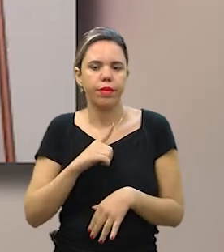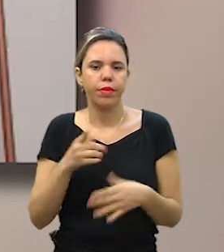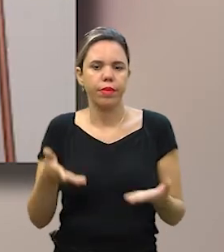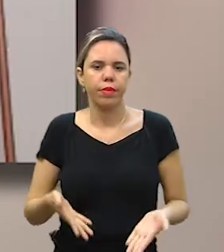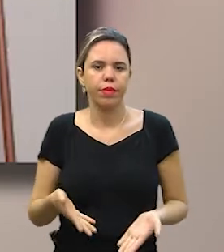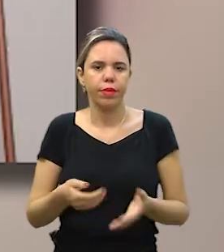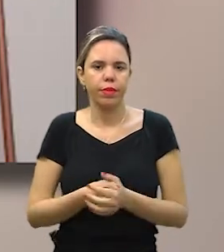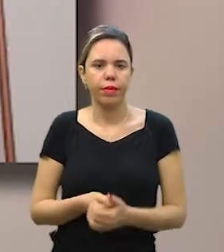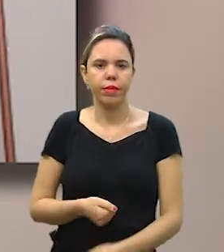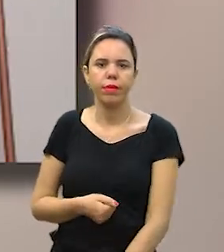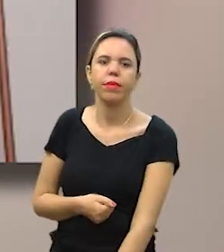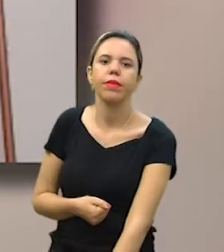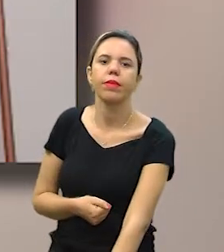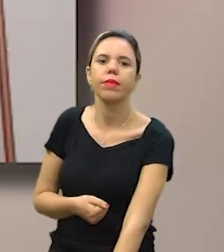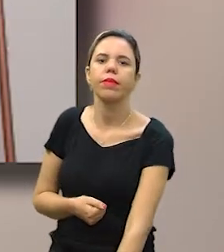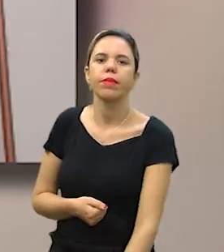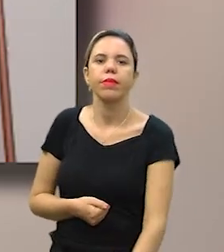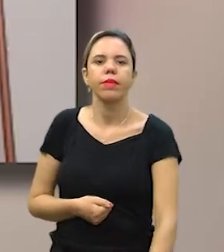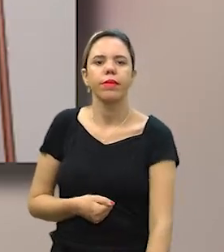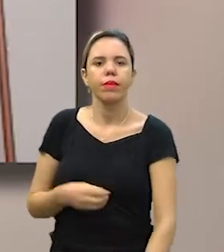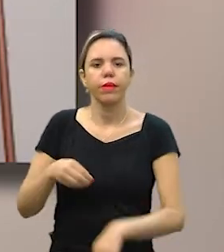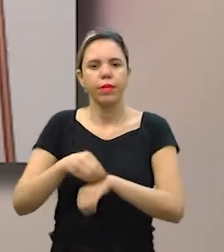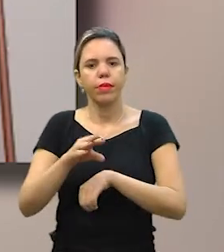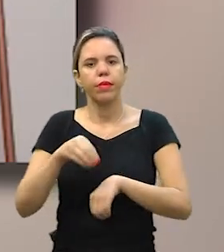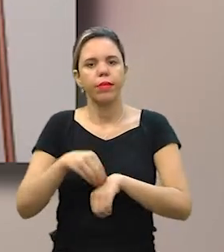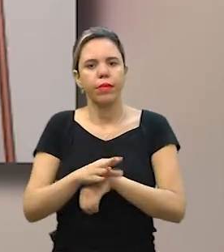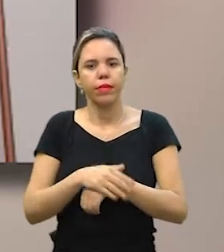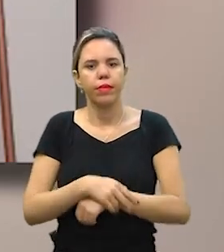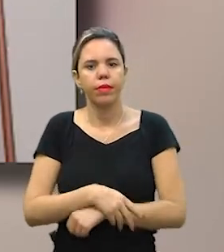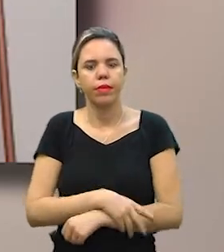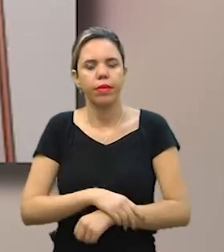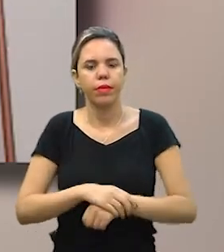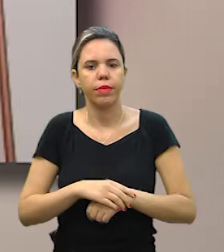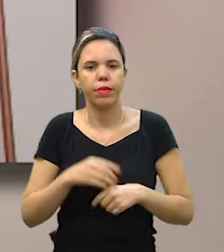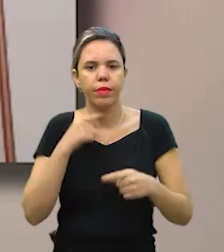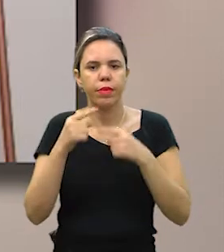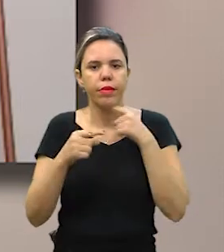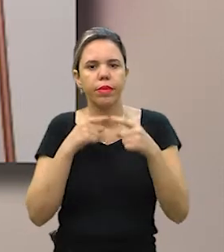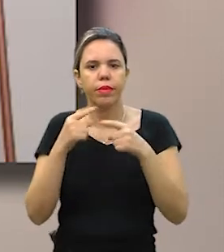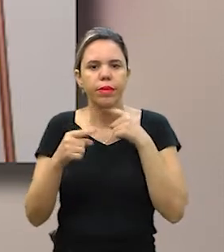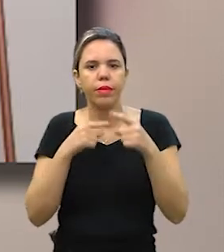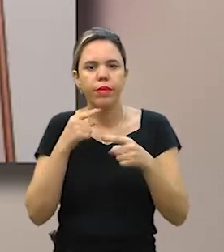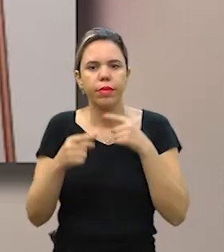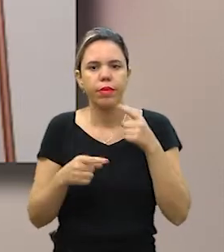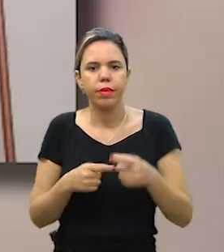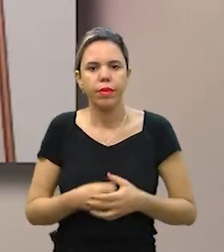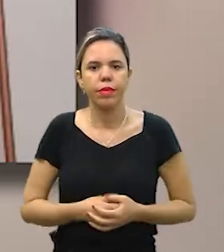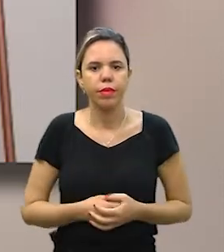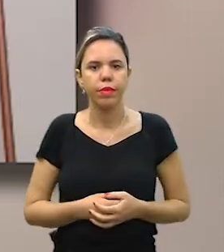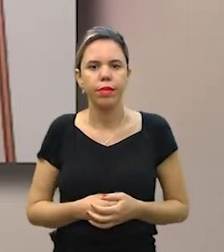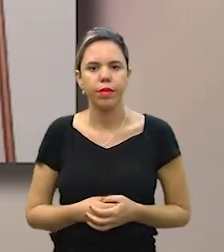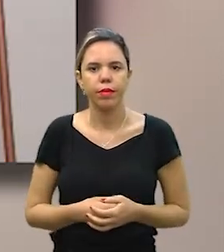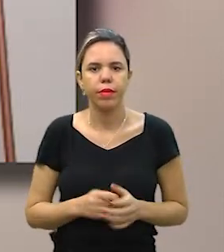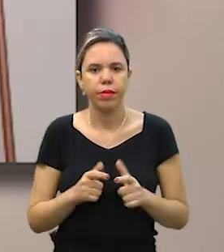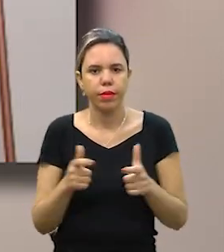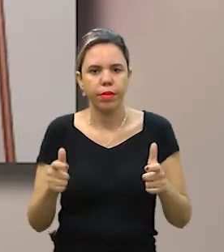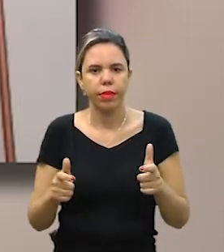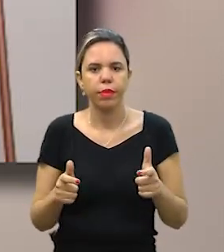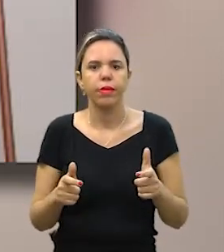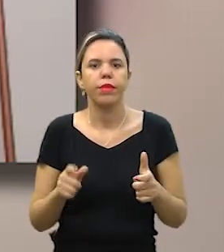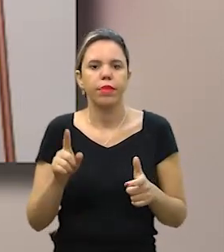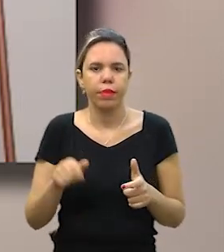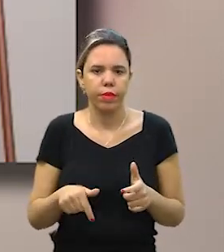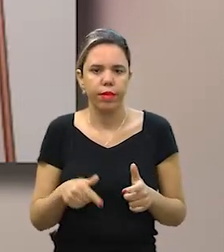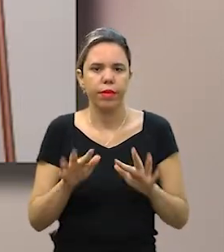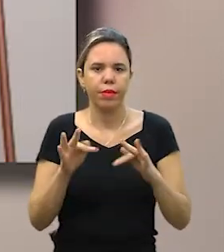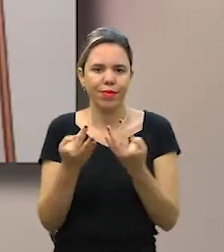que a gente está tendo e de uma maneira para levar informação e tirar dúvidas aí, que é a grande